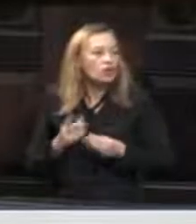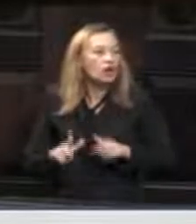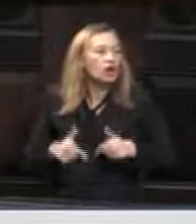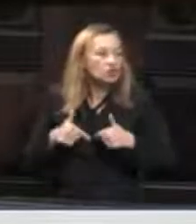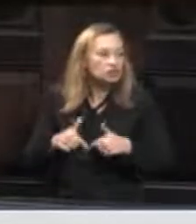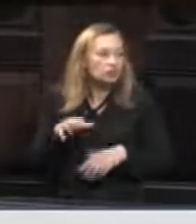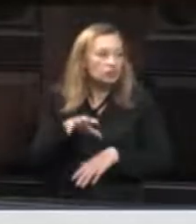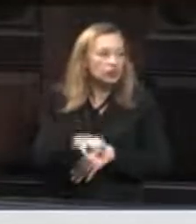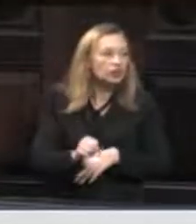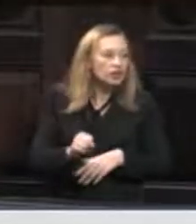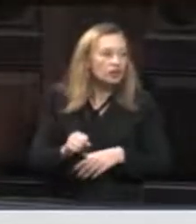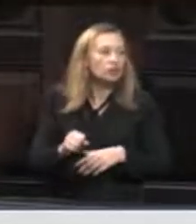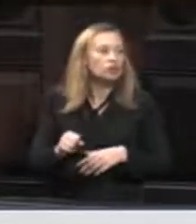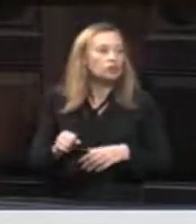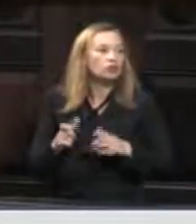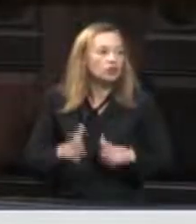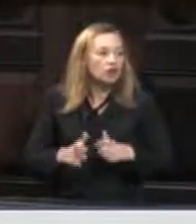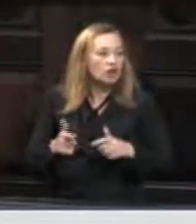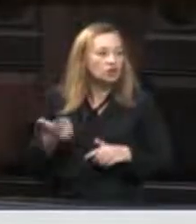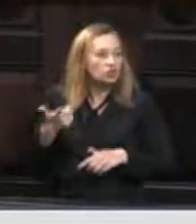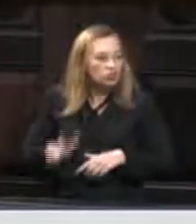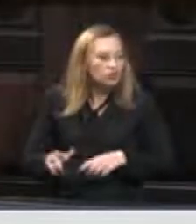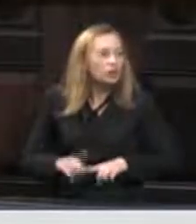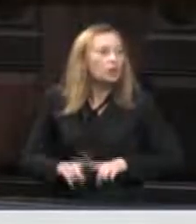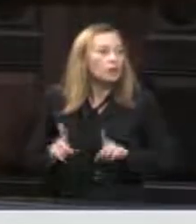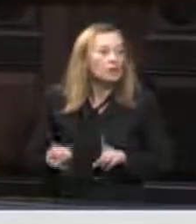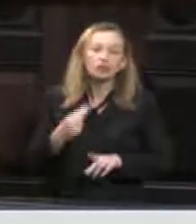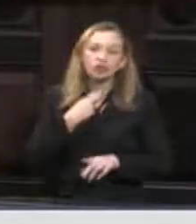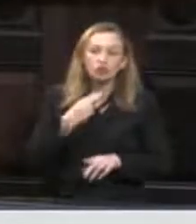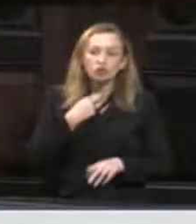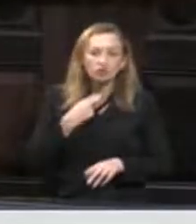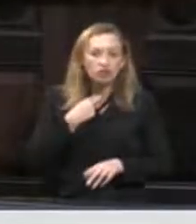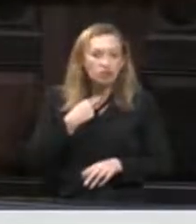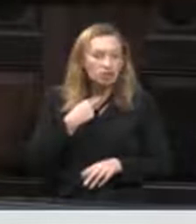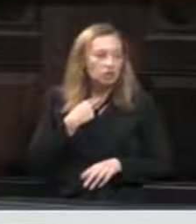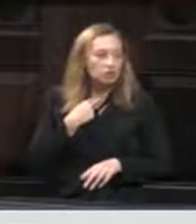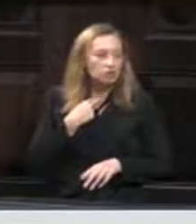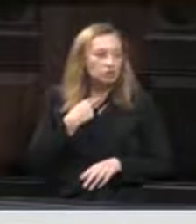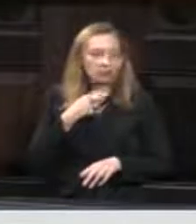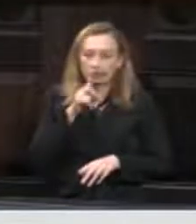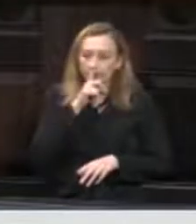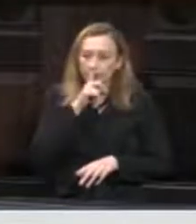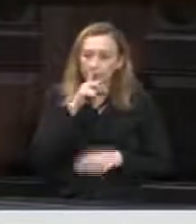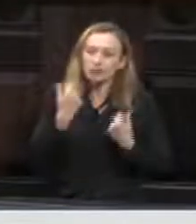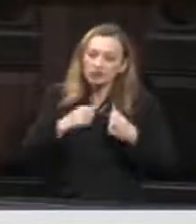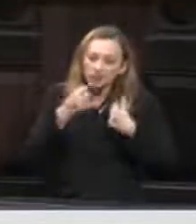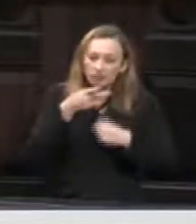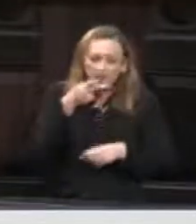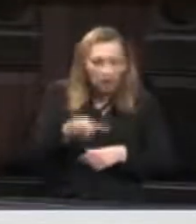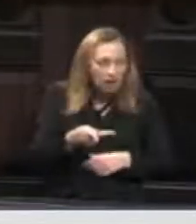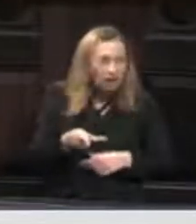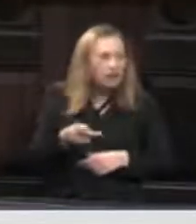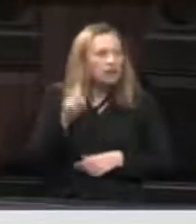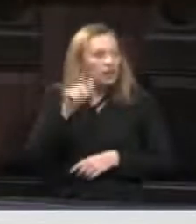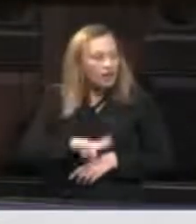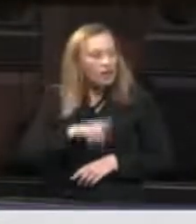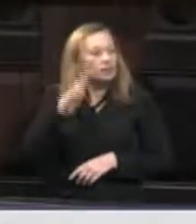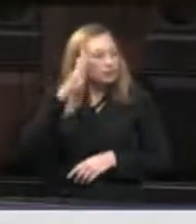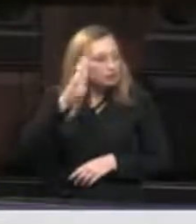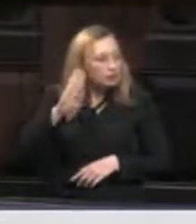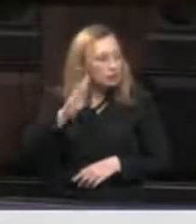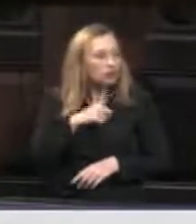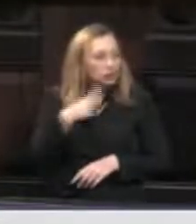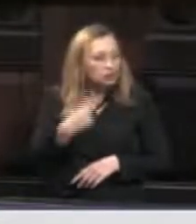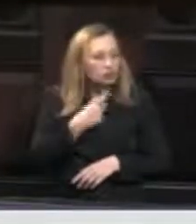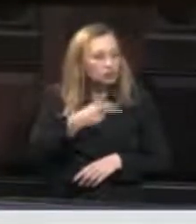pelo IPDH. Mas não poderia deixar de fazer essa denúncia aqui nessa casa. É primordial que a gente priorize